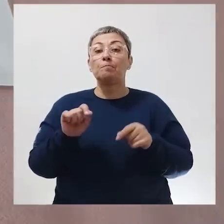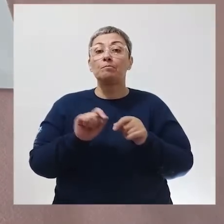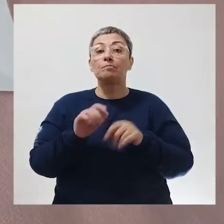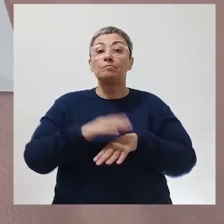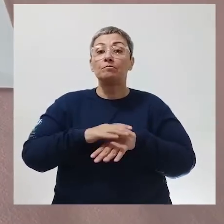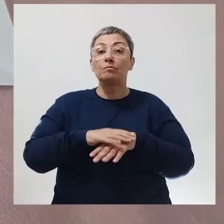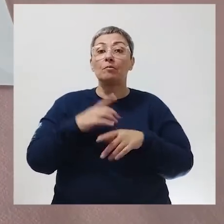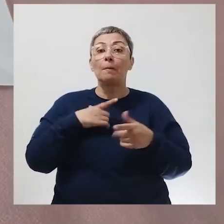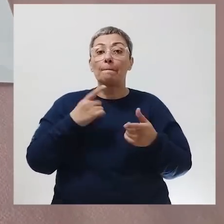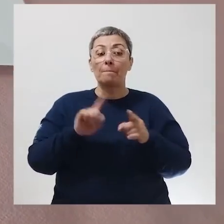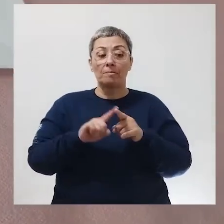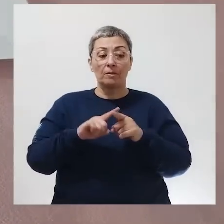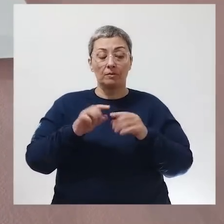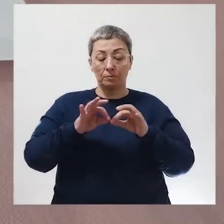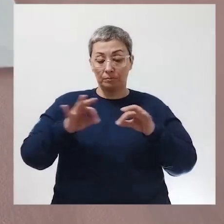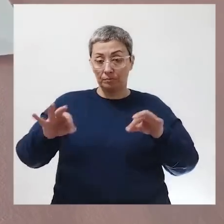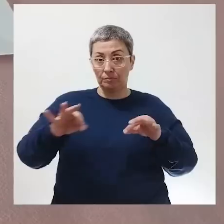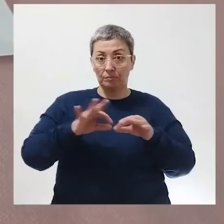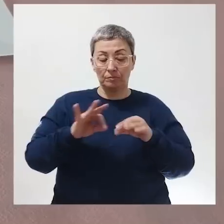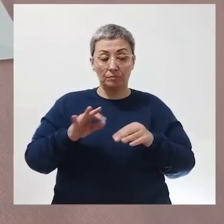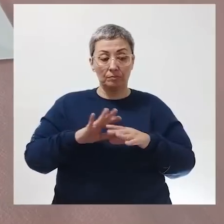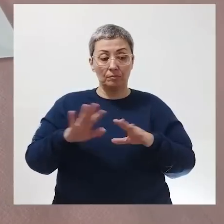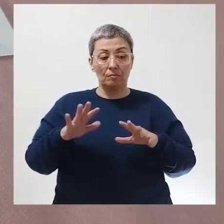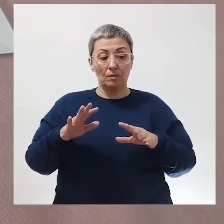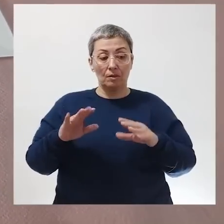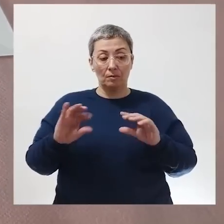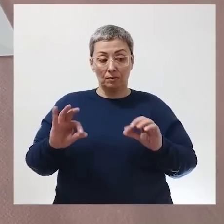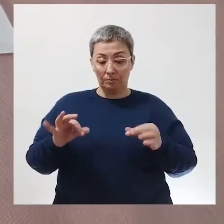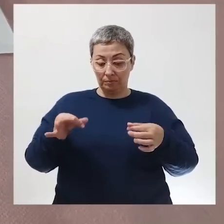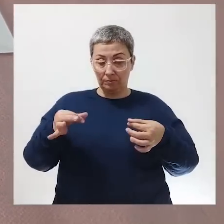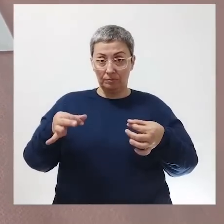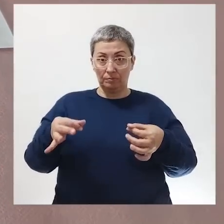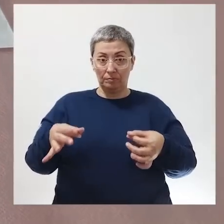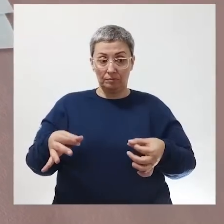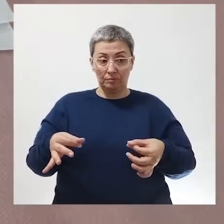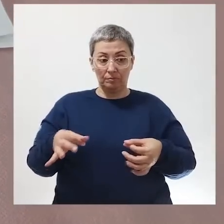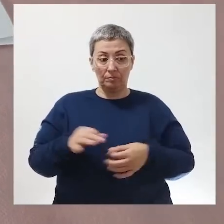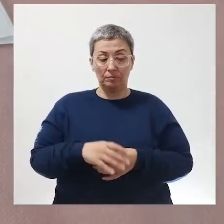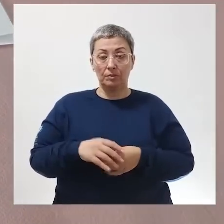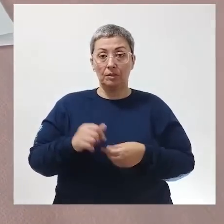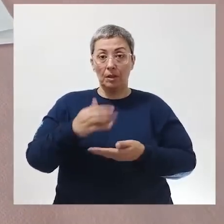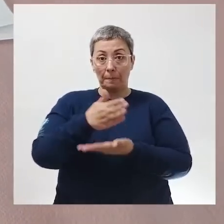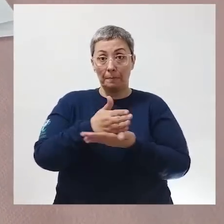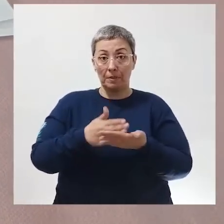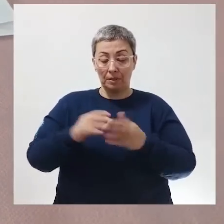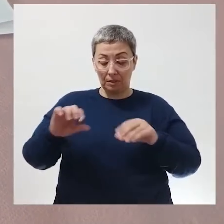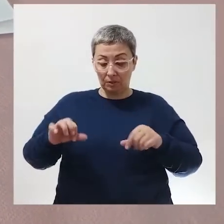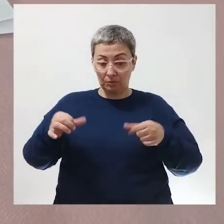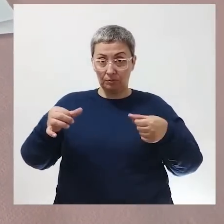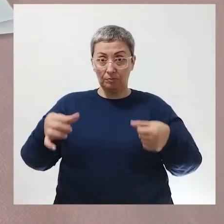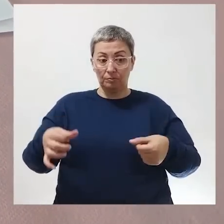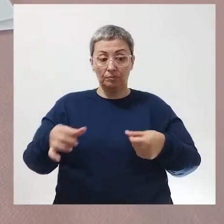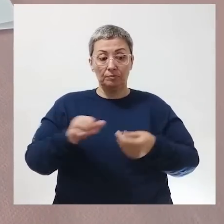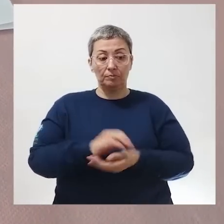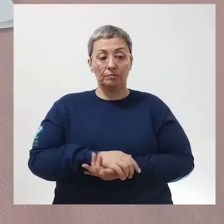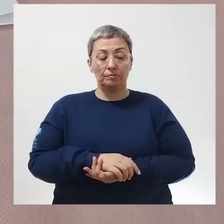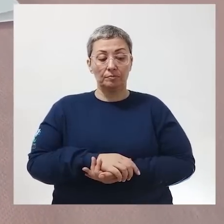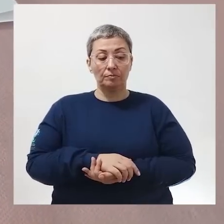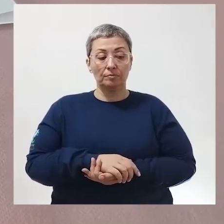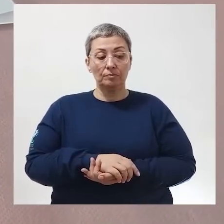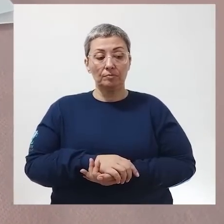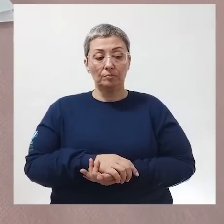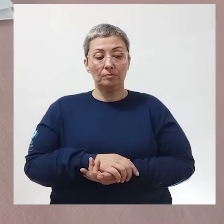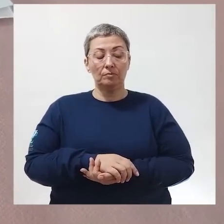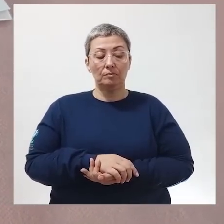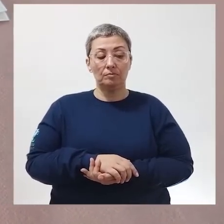vamos fazer? Nós vamos passar a mão, vamos pegar aqui, ó, nós vamos dobrar ao meio. Olha, então